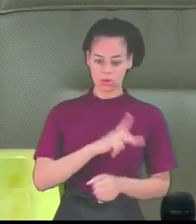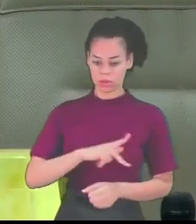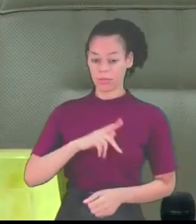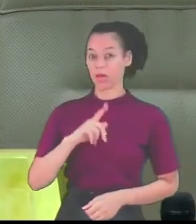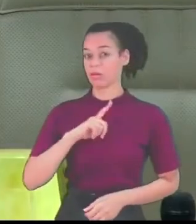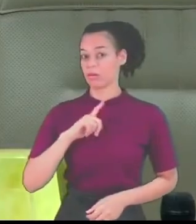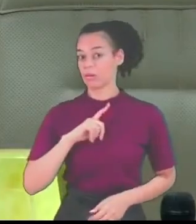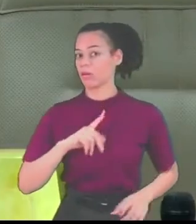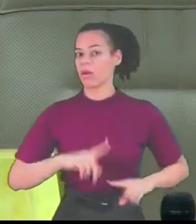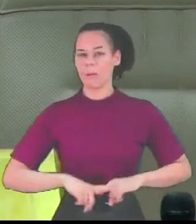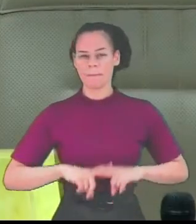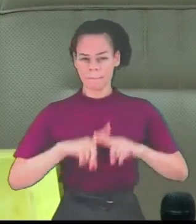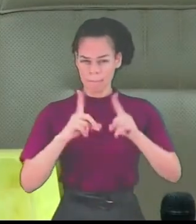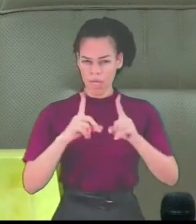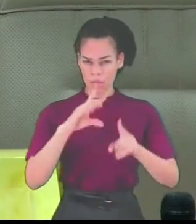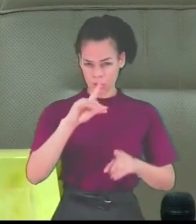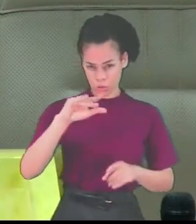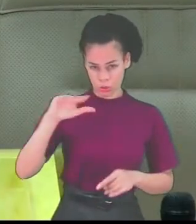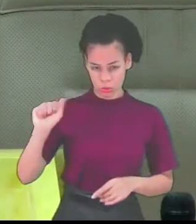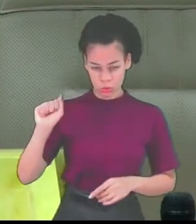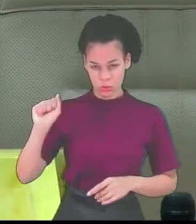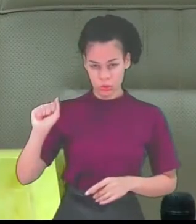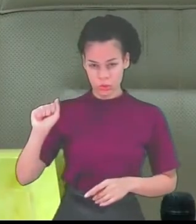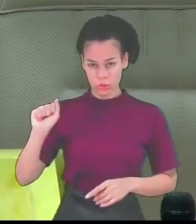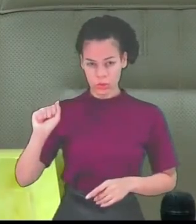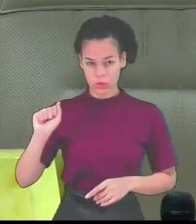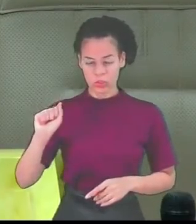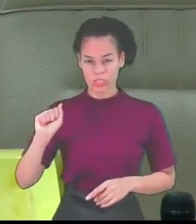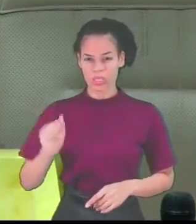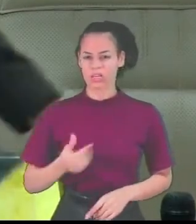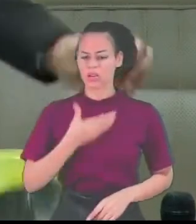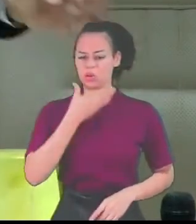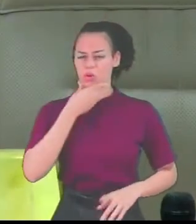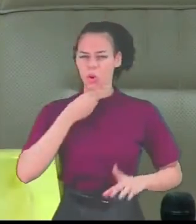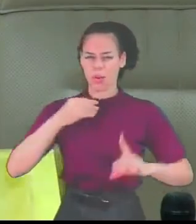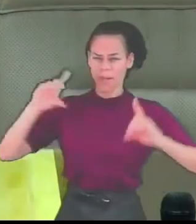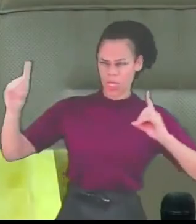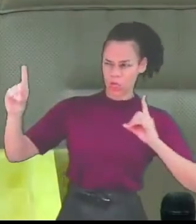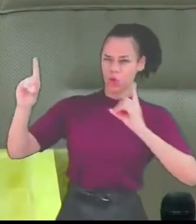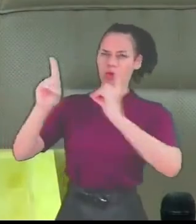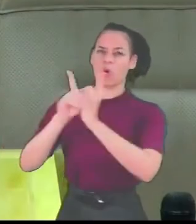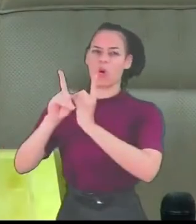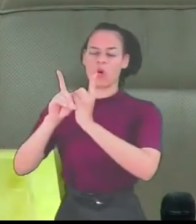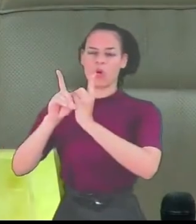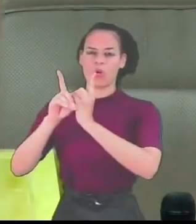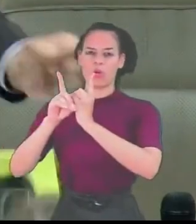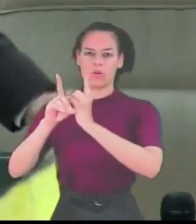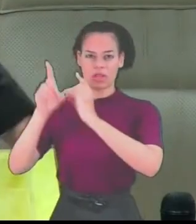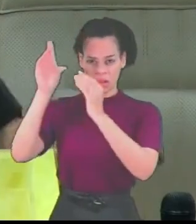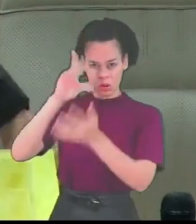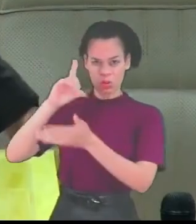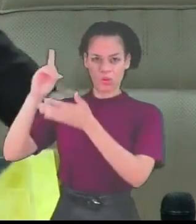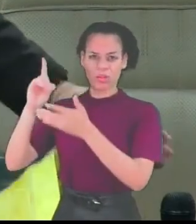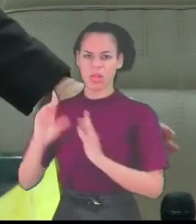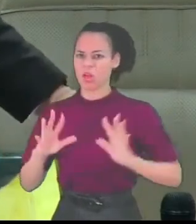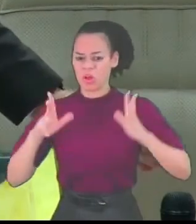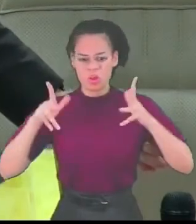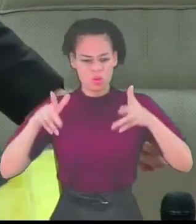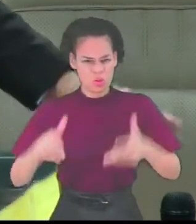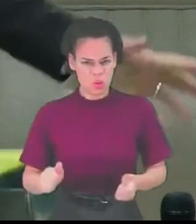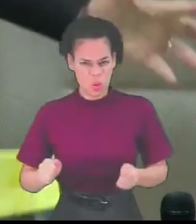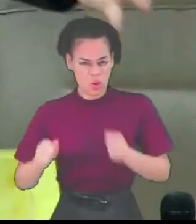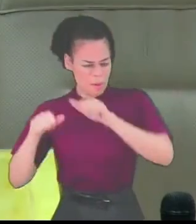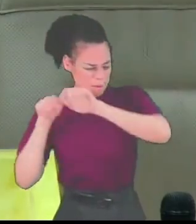mas no dia que o homem sem conta com Deus é só apago tudo que ele tem que